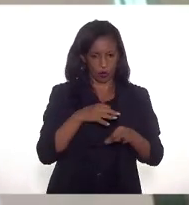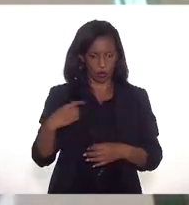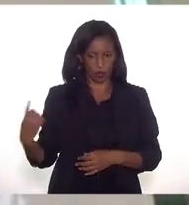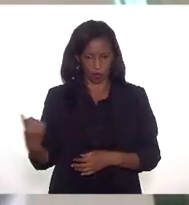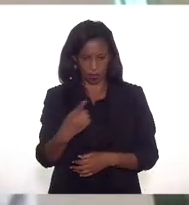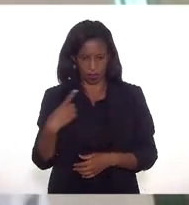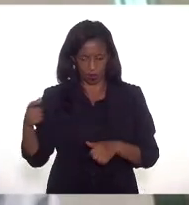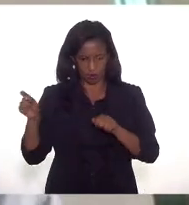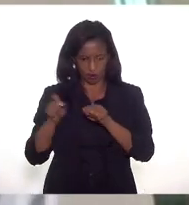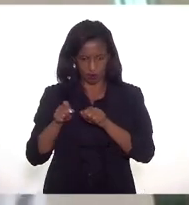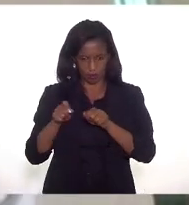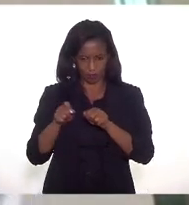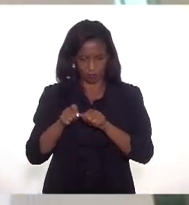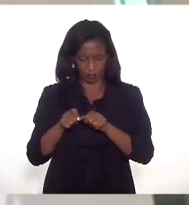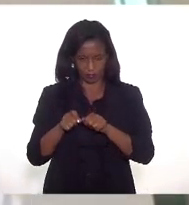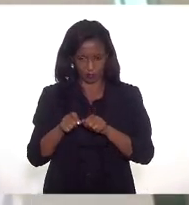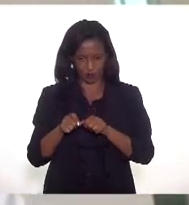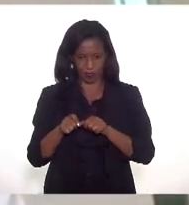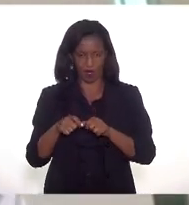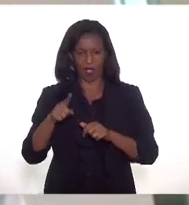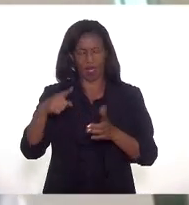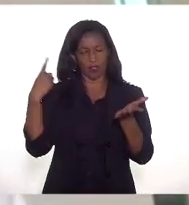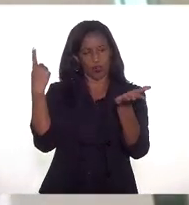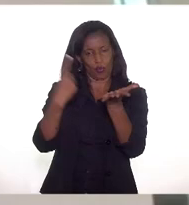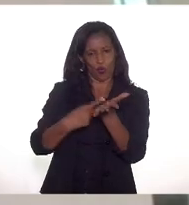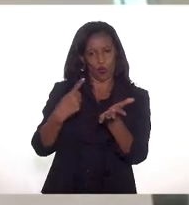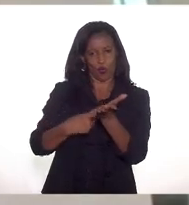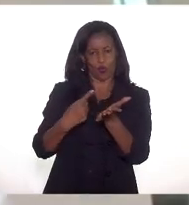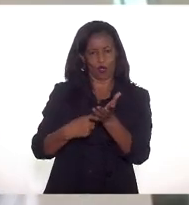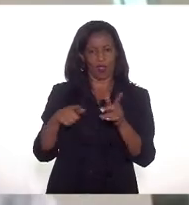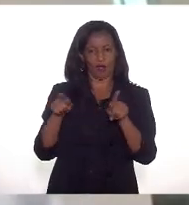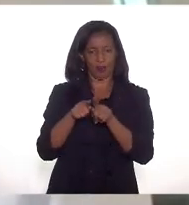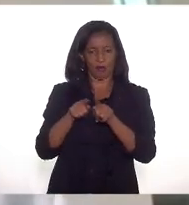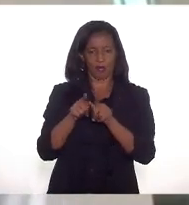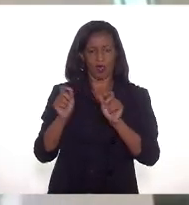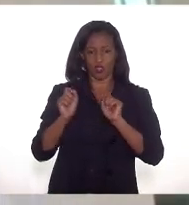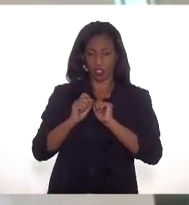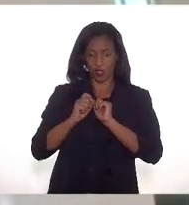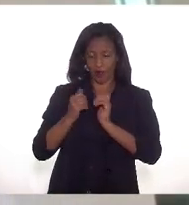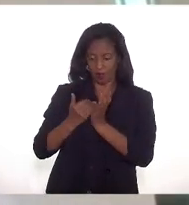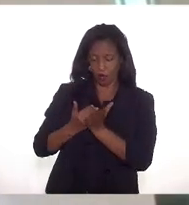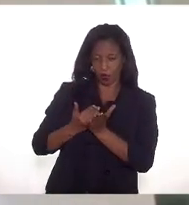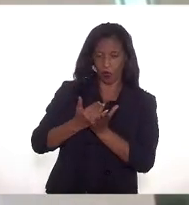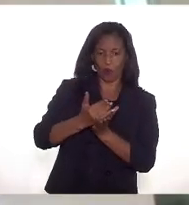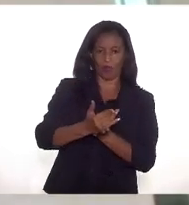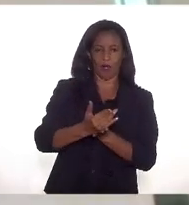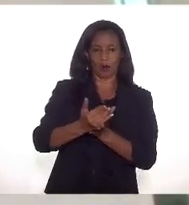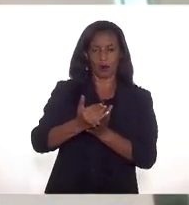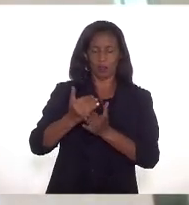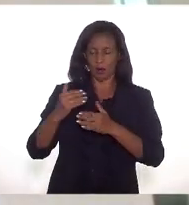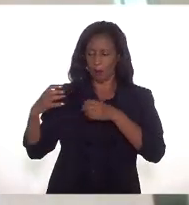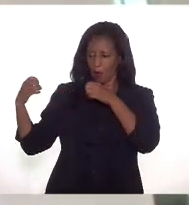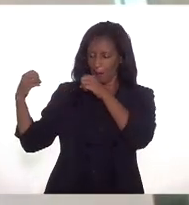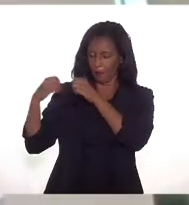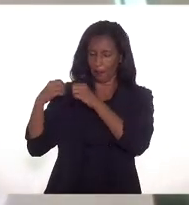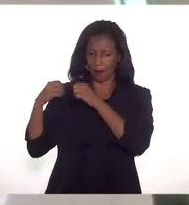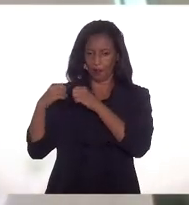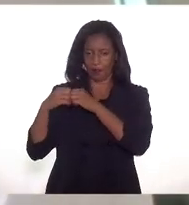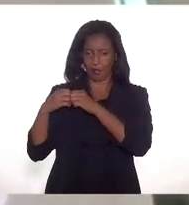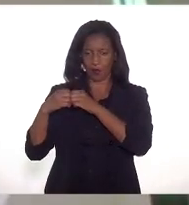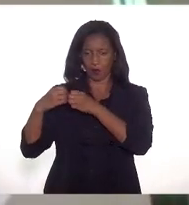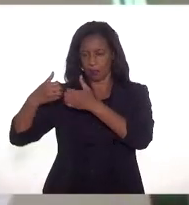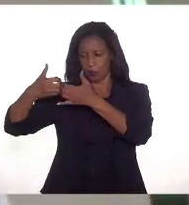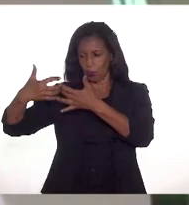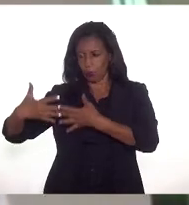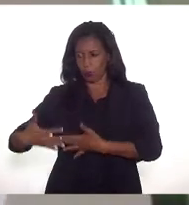tenho certeza que o secretário Zanitti há de concordar comigo, a gente já faça desde o início uma construção mais próxima à casa para a gente definir